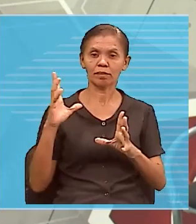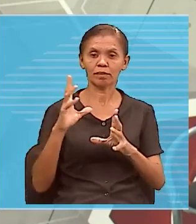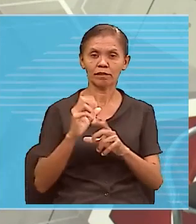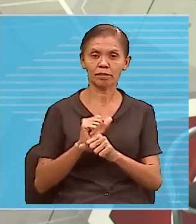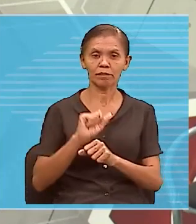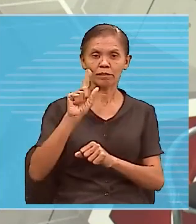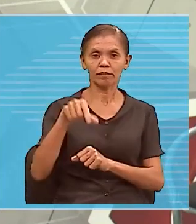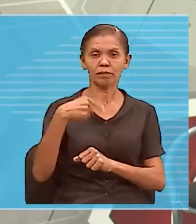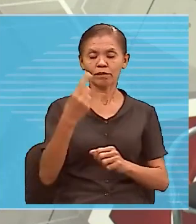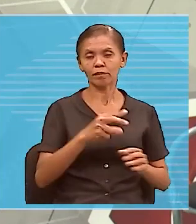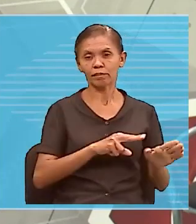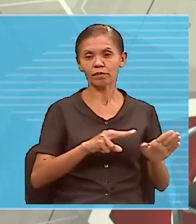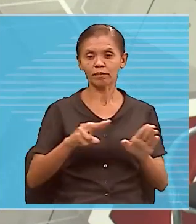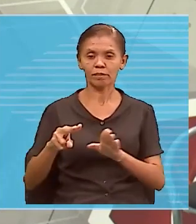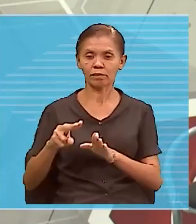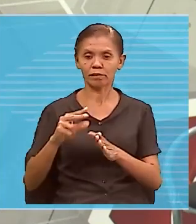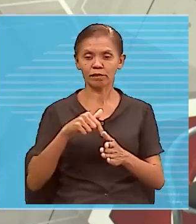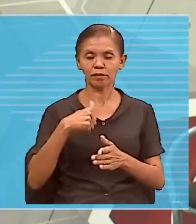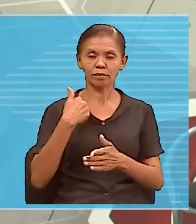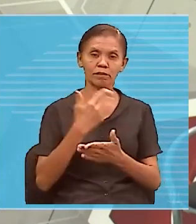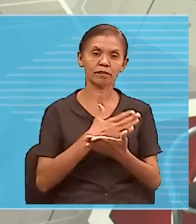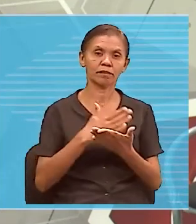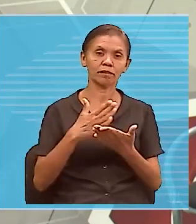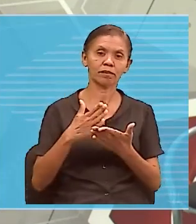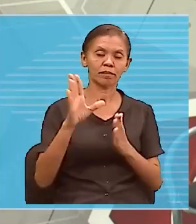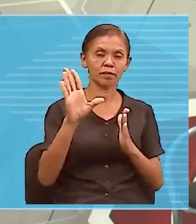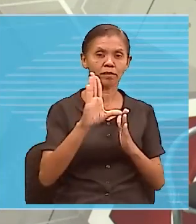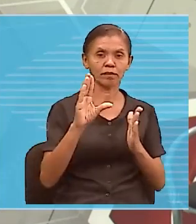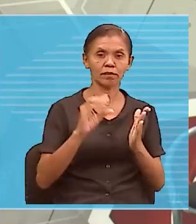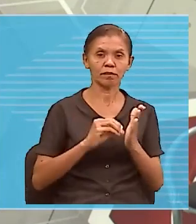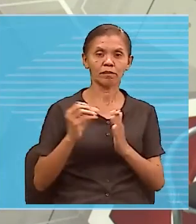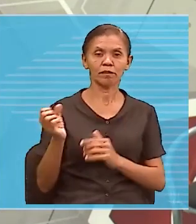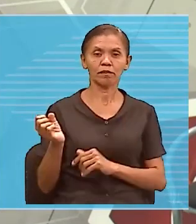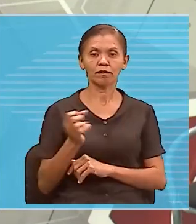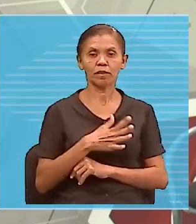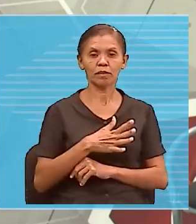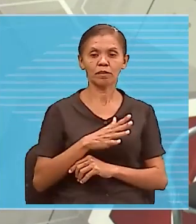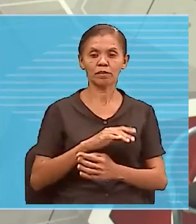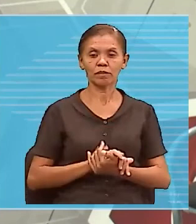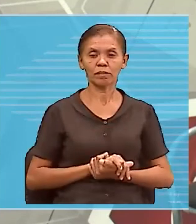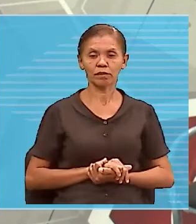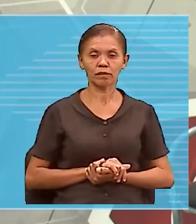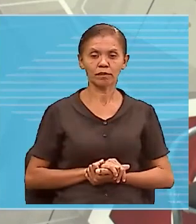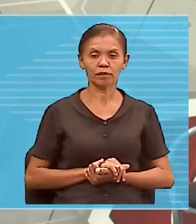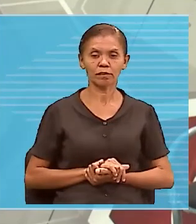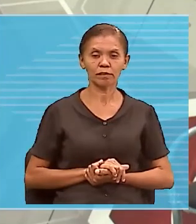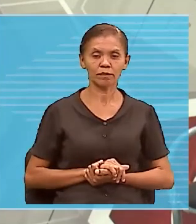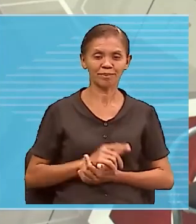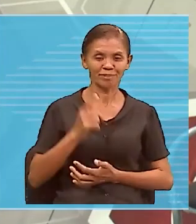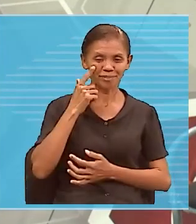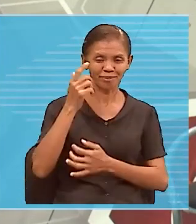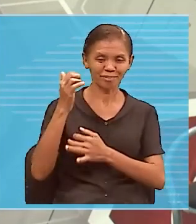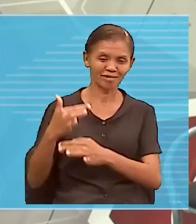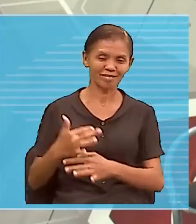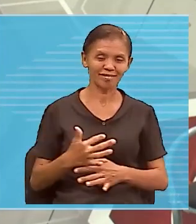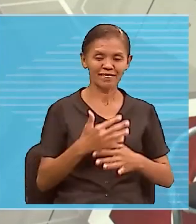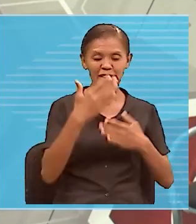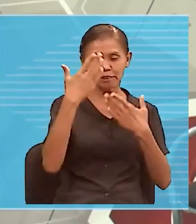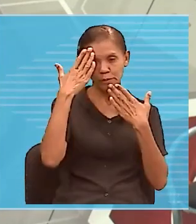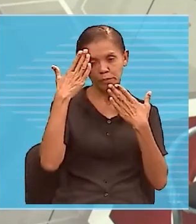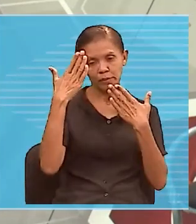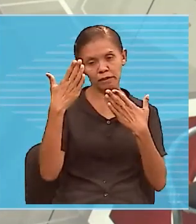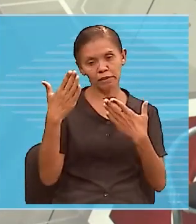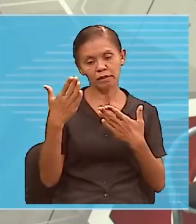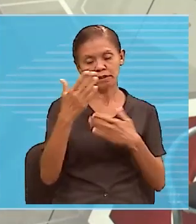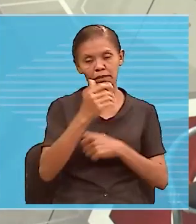próxima semana é que a gente vai começar conteúdo novo o interpretação é de Cera e tal Adriana Monte agraço e as notícias